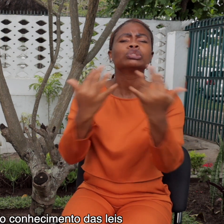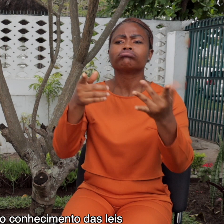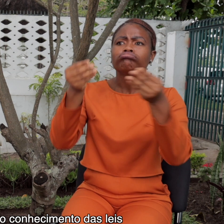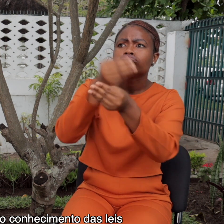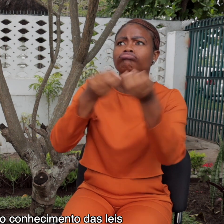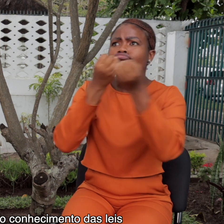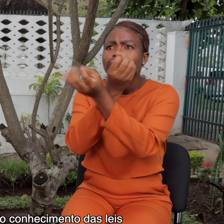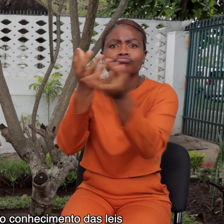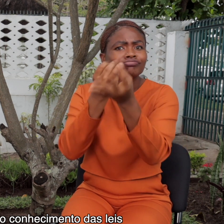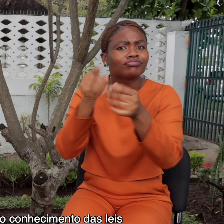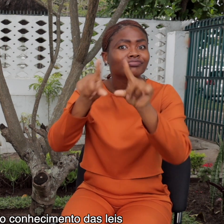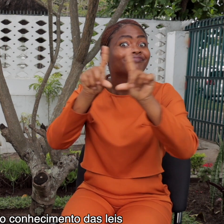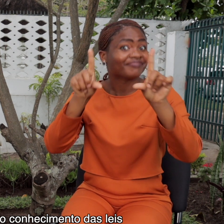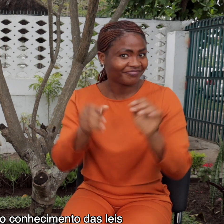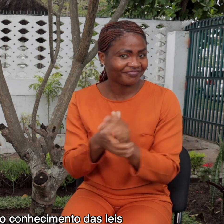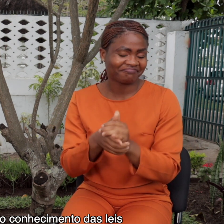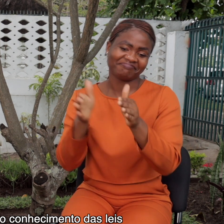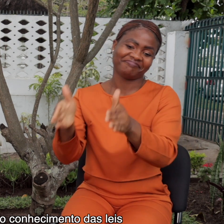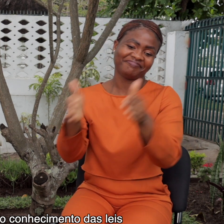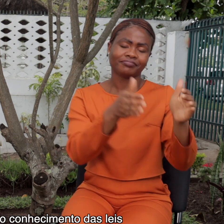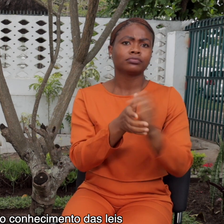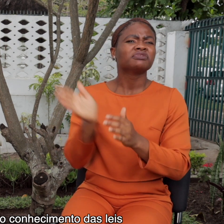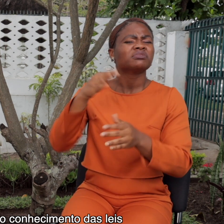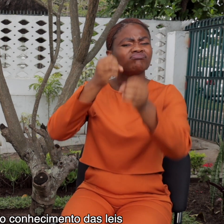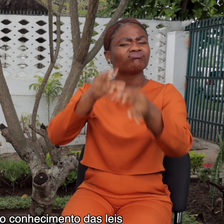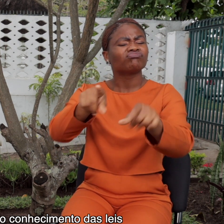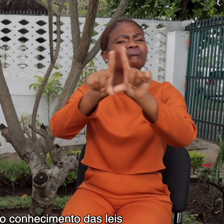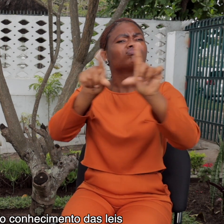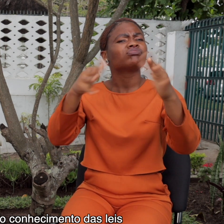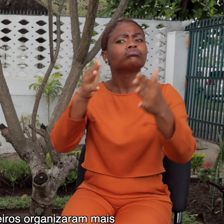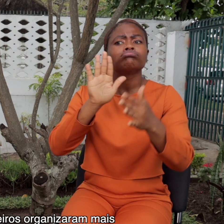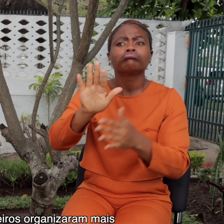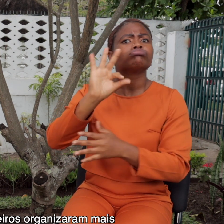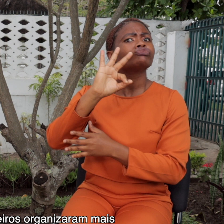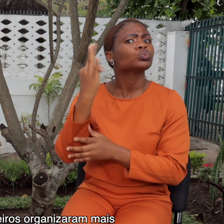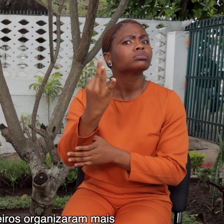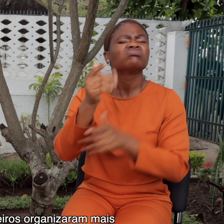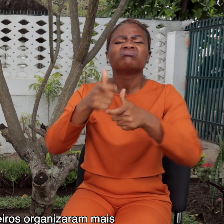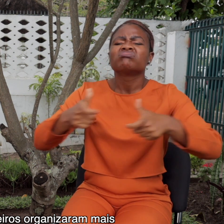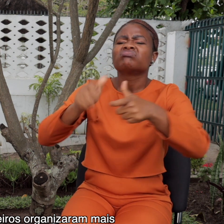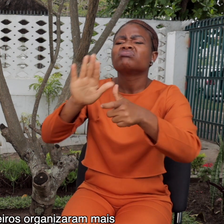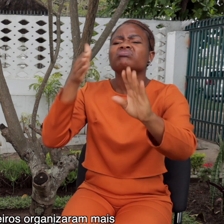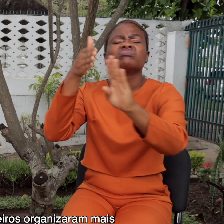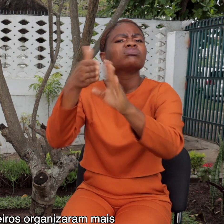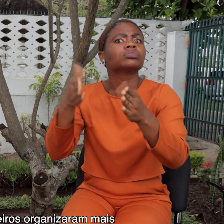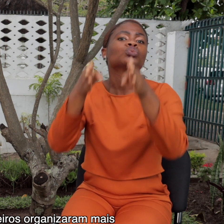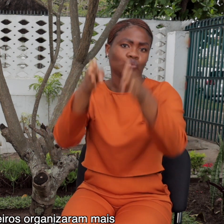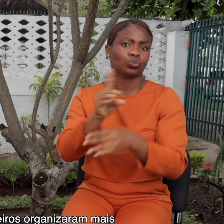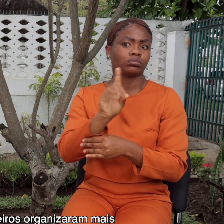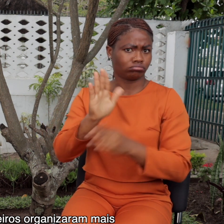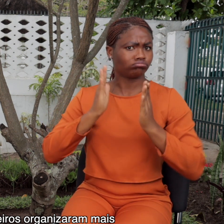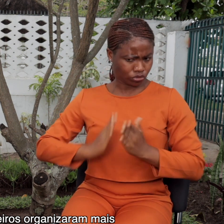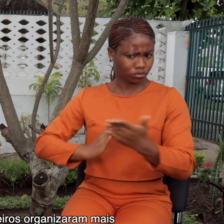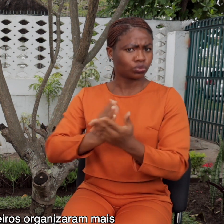vista a tornar o conhecimento das leis mais acessíveis às pessoas com deficiência. O FAMOD e parceiros organizaram mais